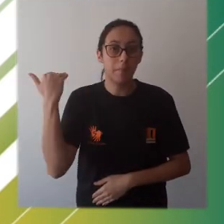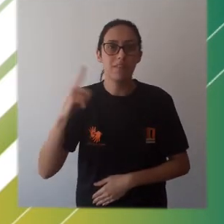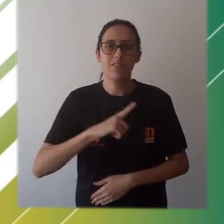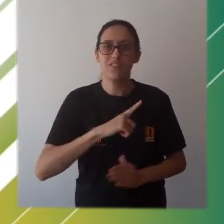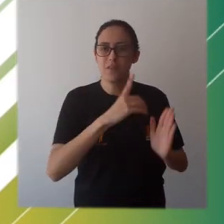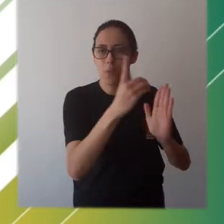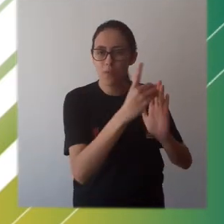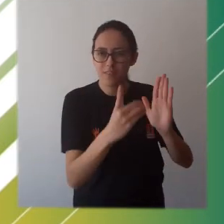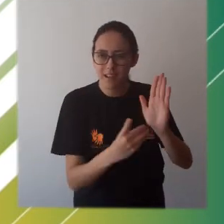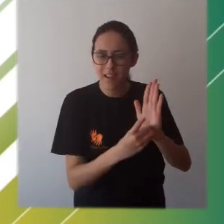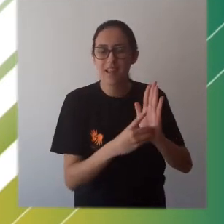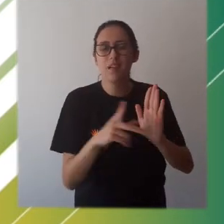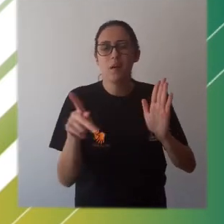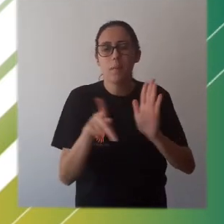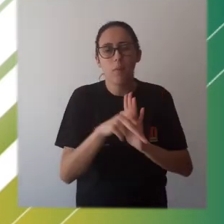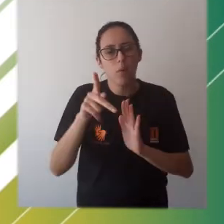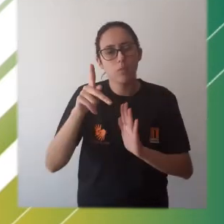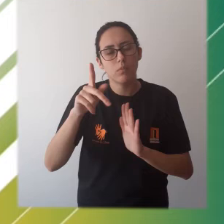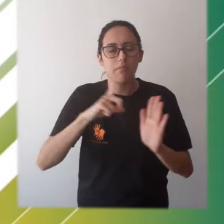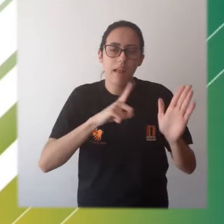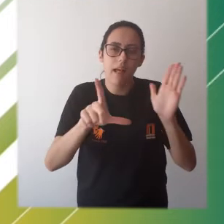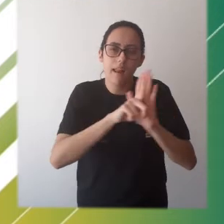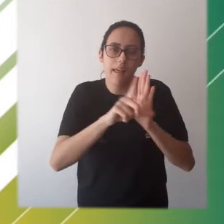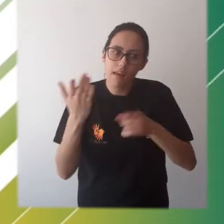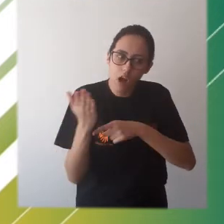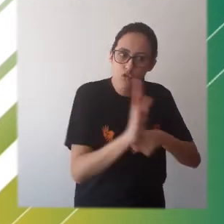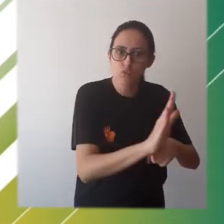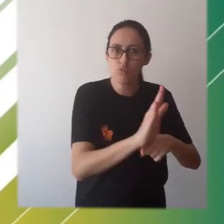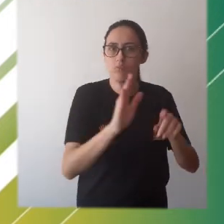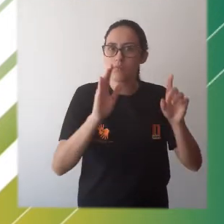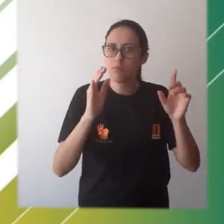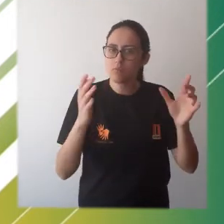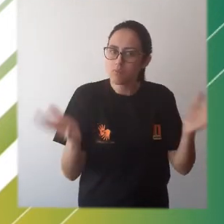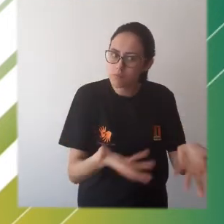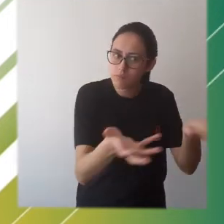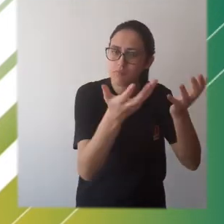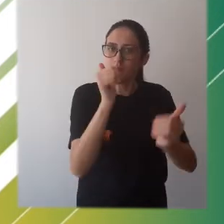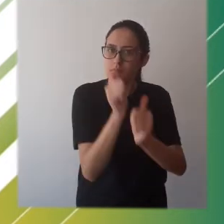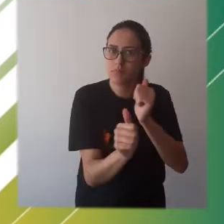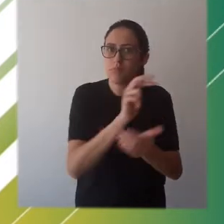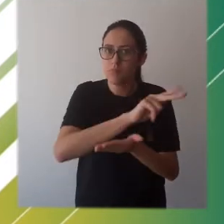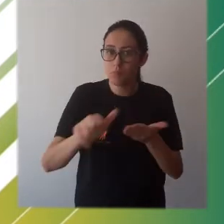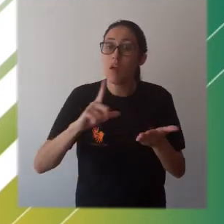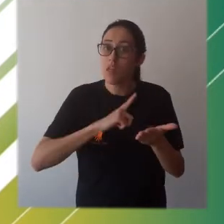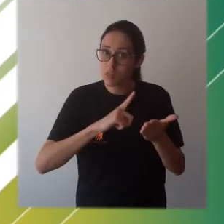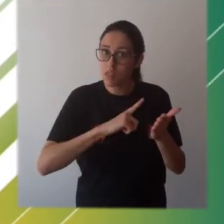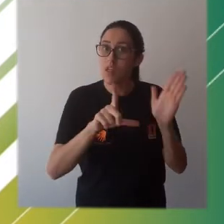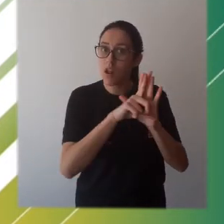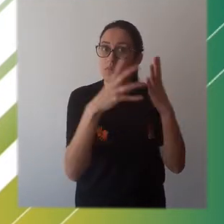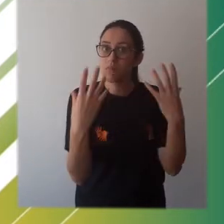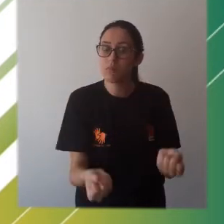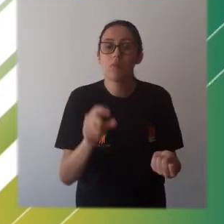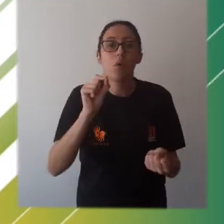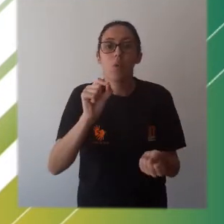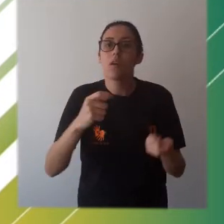edição da lei, do decreto-lei do Proesporte, a lei de incentivo ao esporte, que é a renúncia do ICMS em favor do esporte,